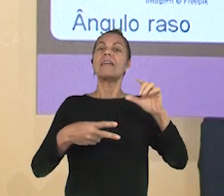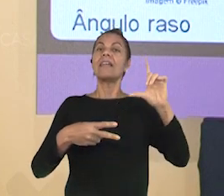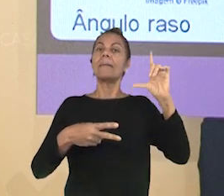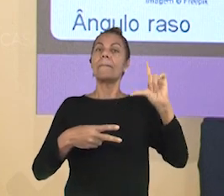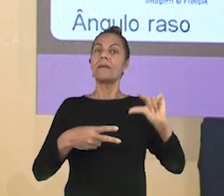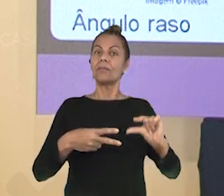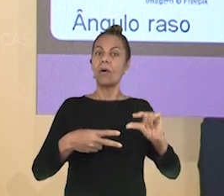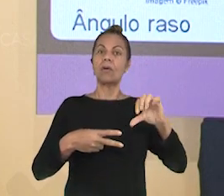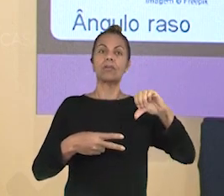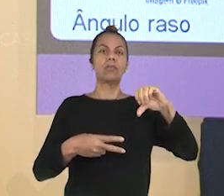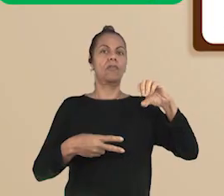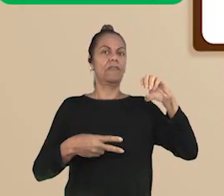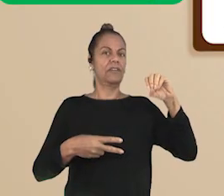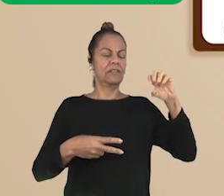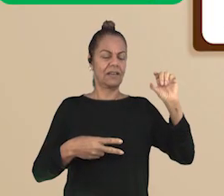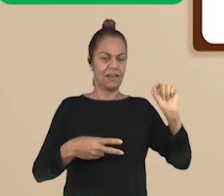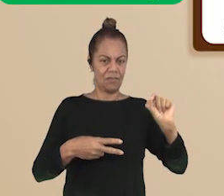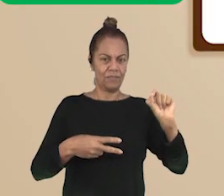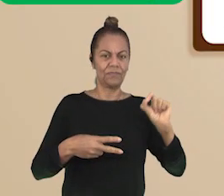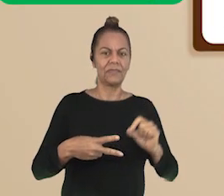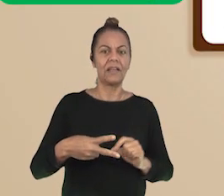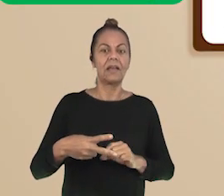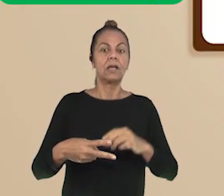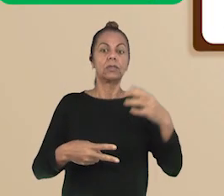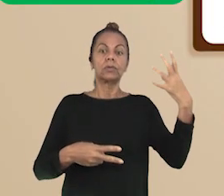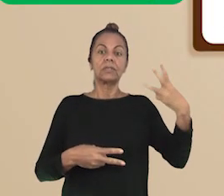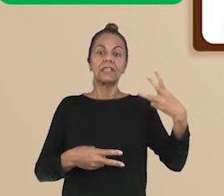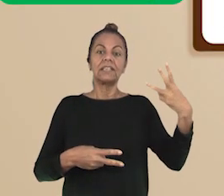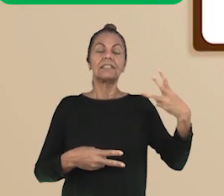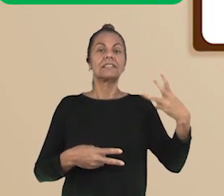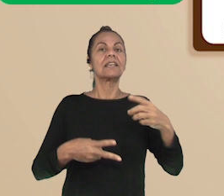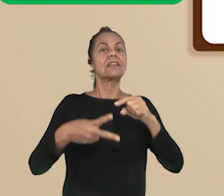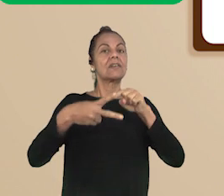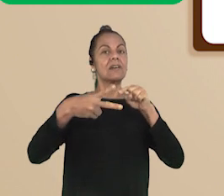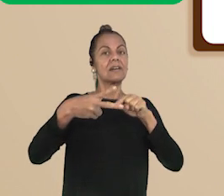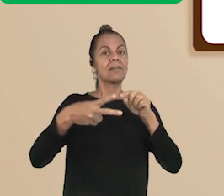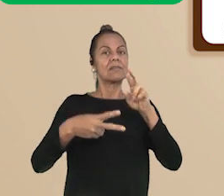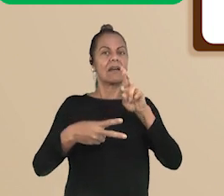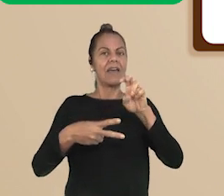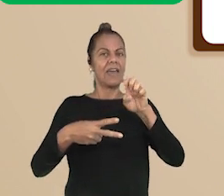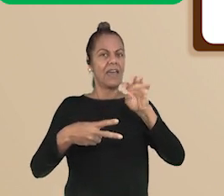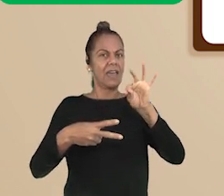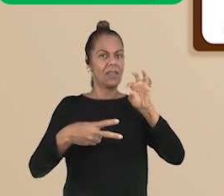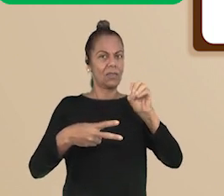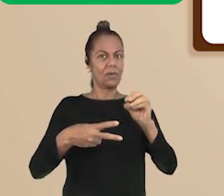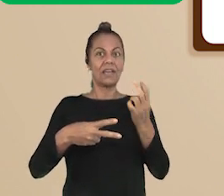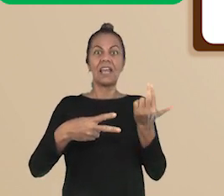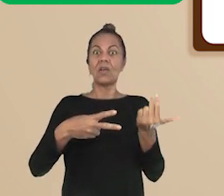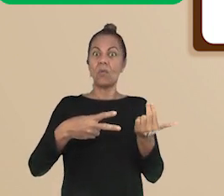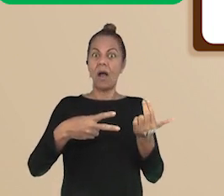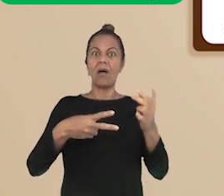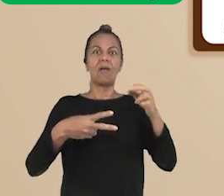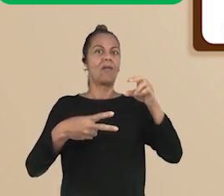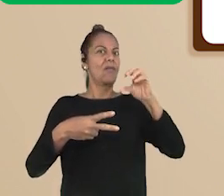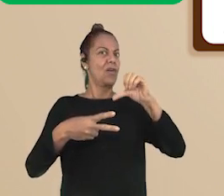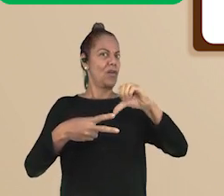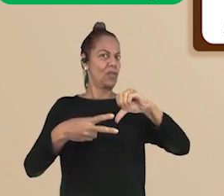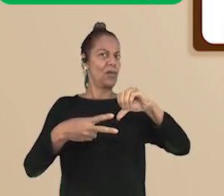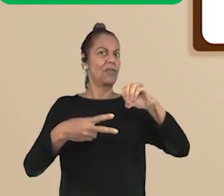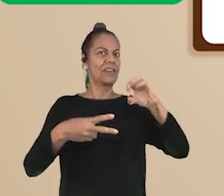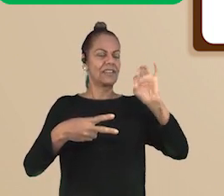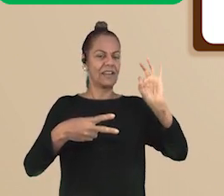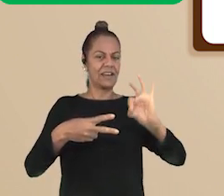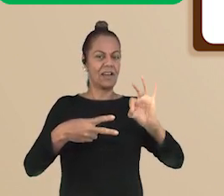graus. No terceiro, nós temos um ângulo reto, já que ele é igual a 90 graus. E no